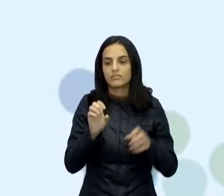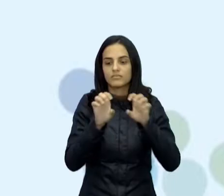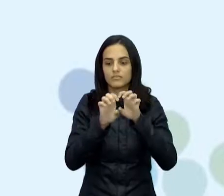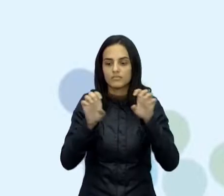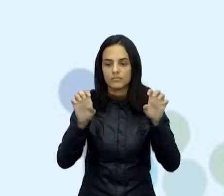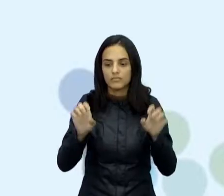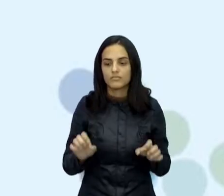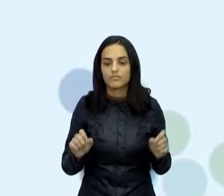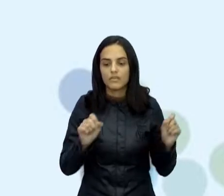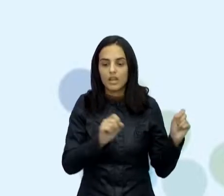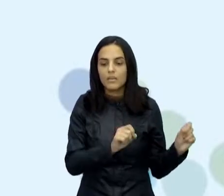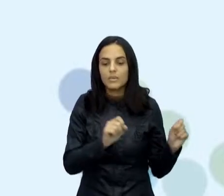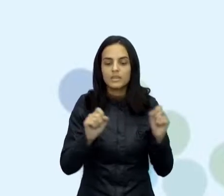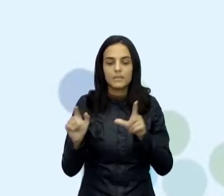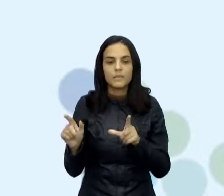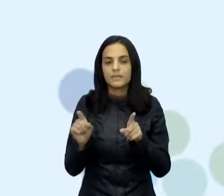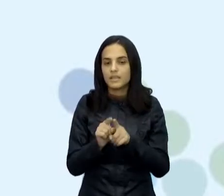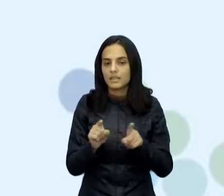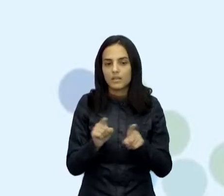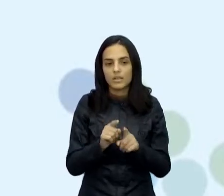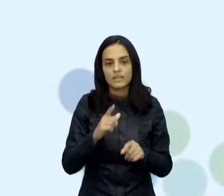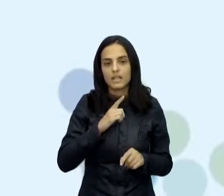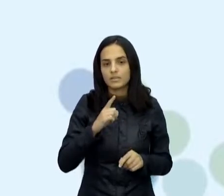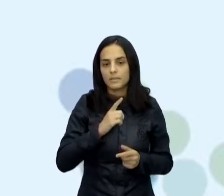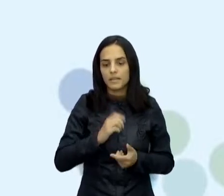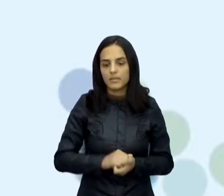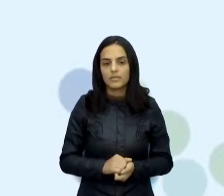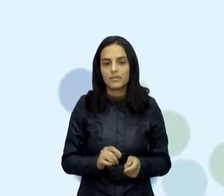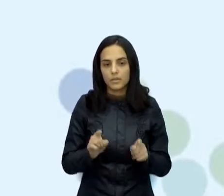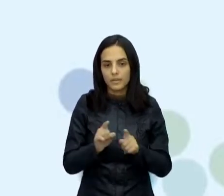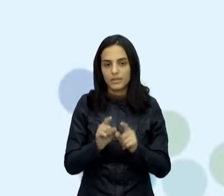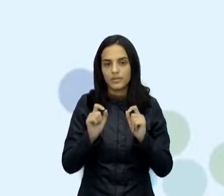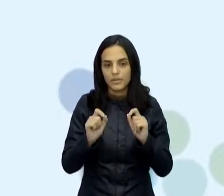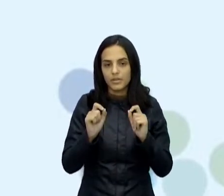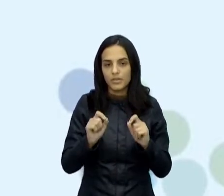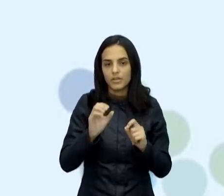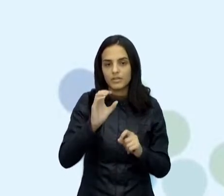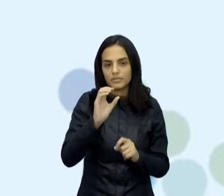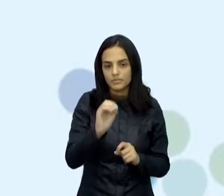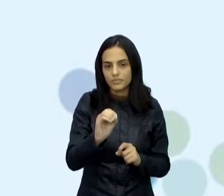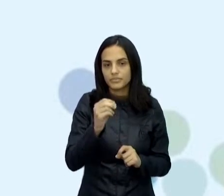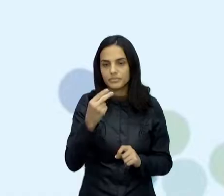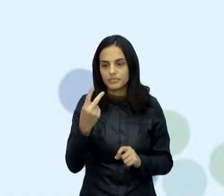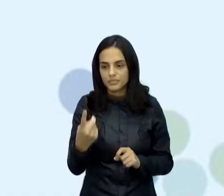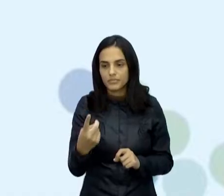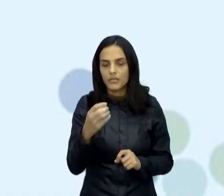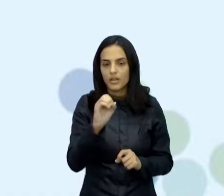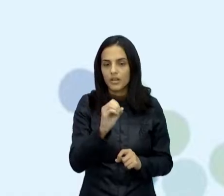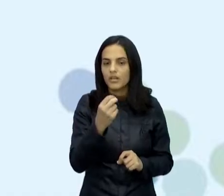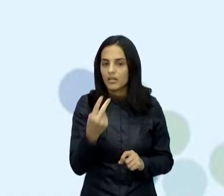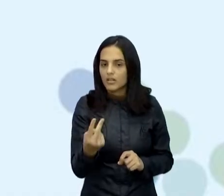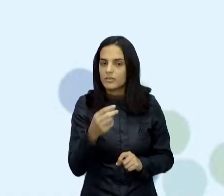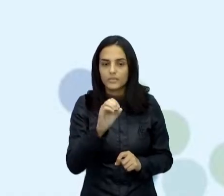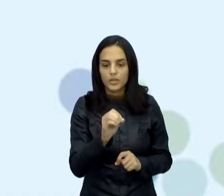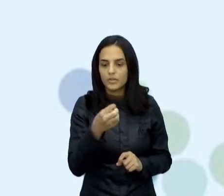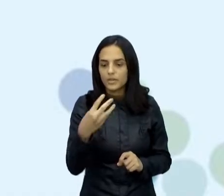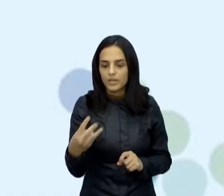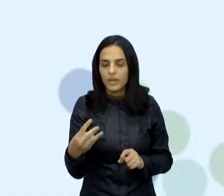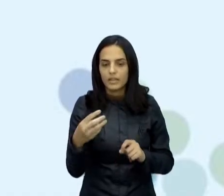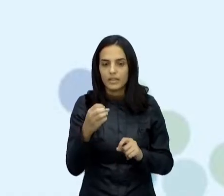tela. Nós temos aí as habilidades 01, 02, 03,